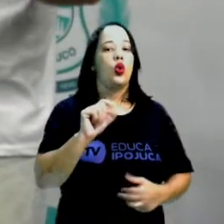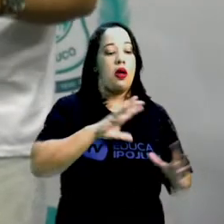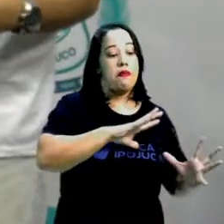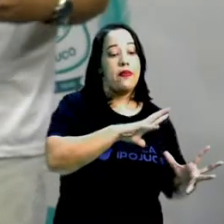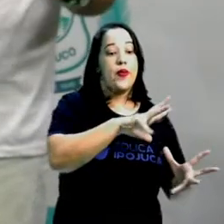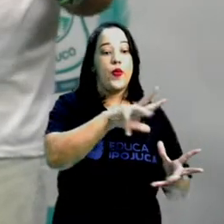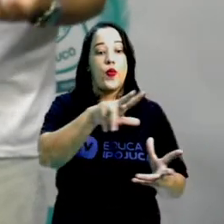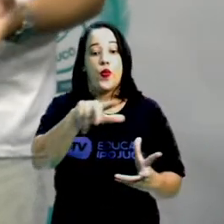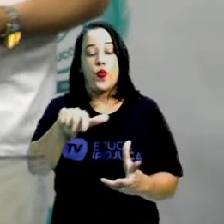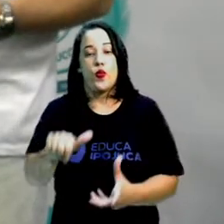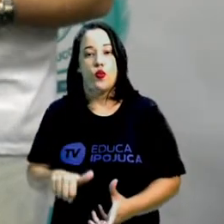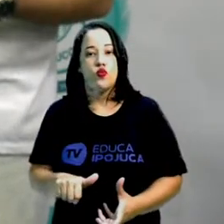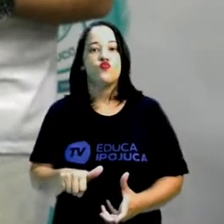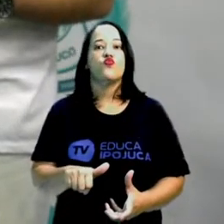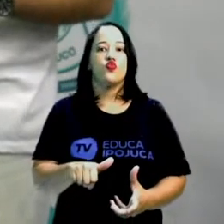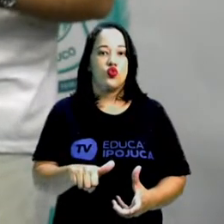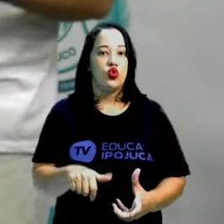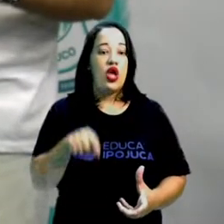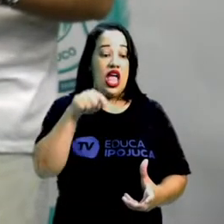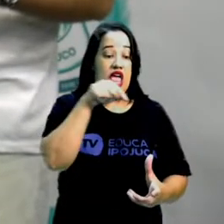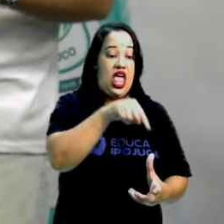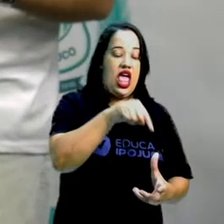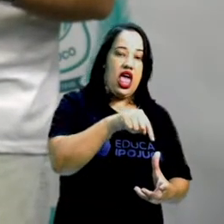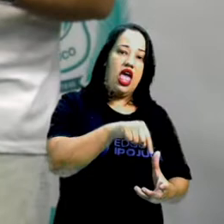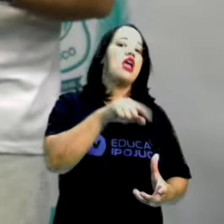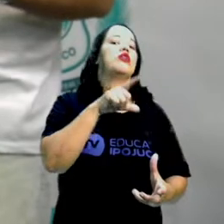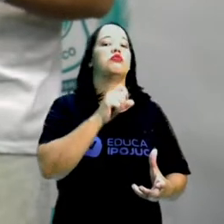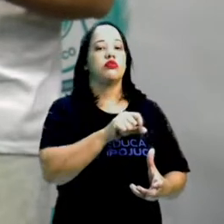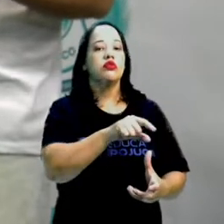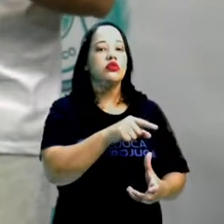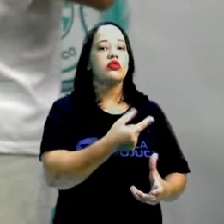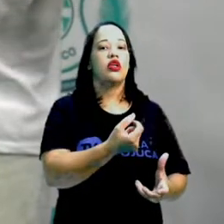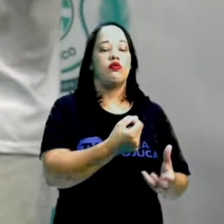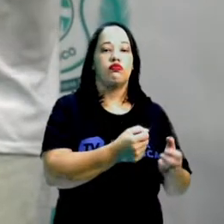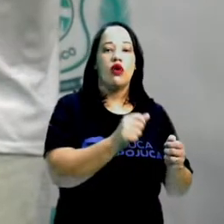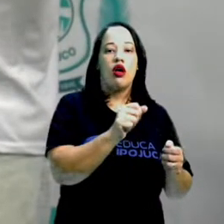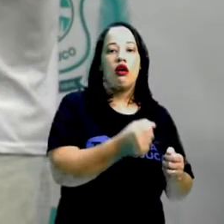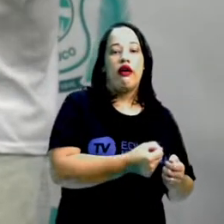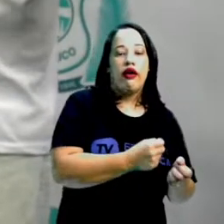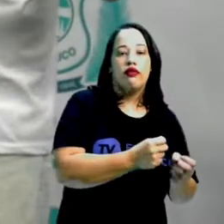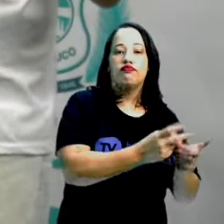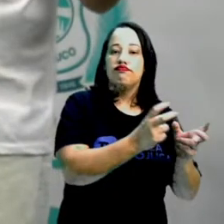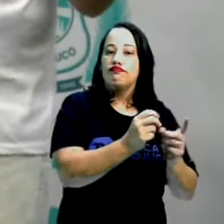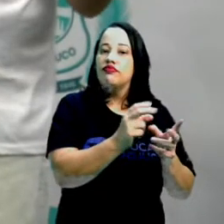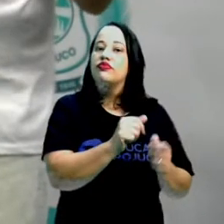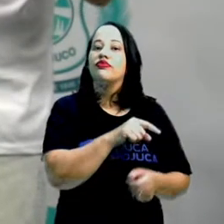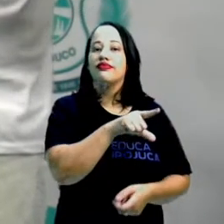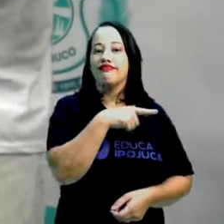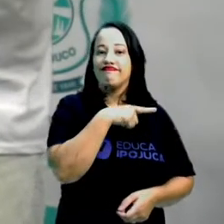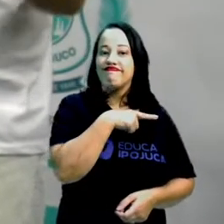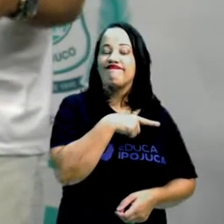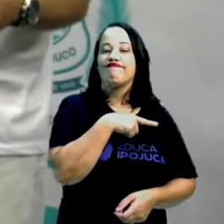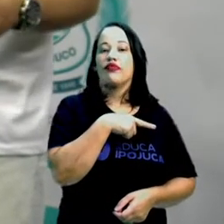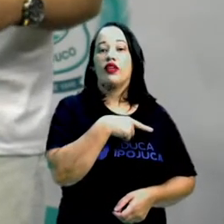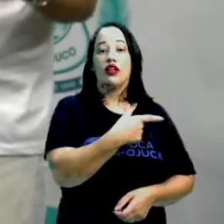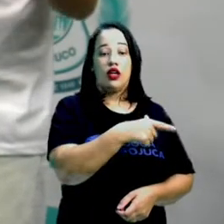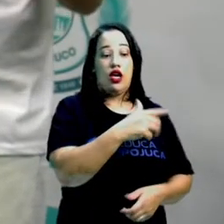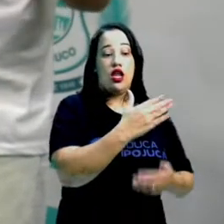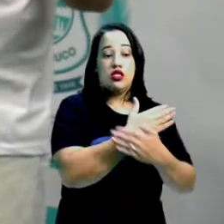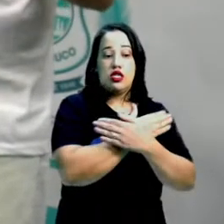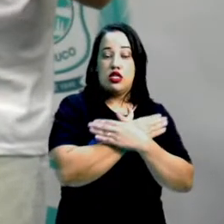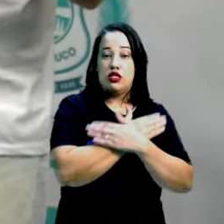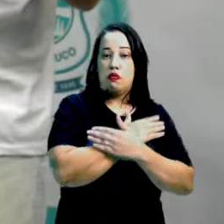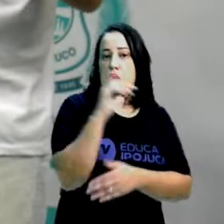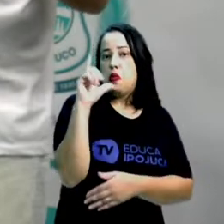tava ainda centrada nos Estados Unidos ali nos anos 20 e a taxa de desemprego era muito basta